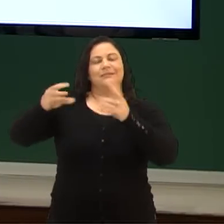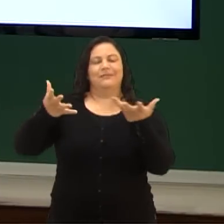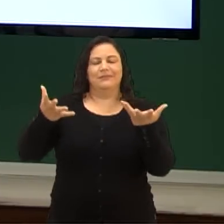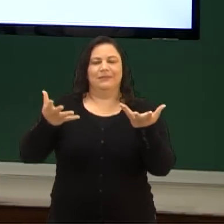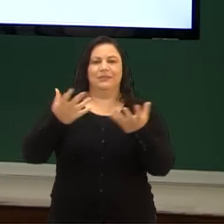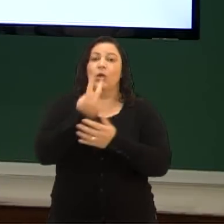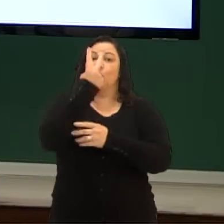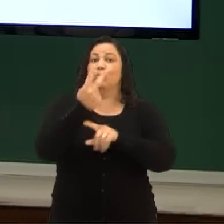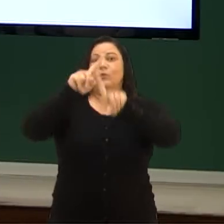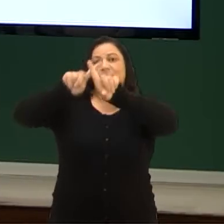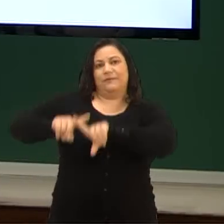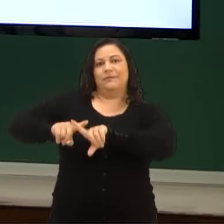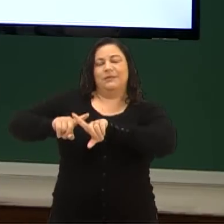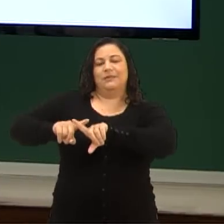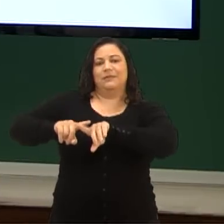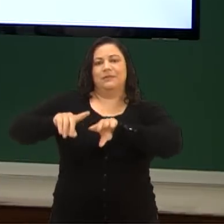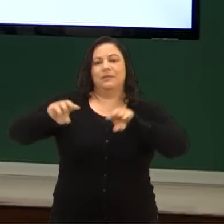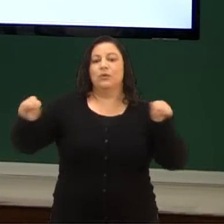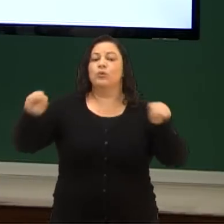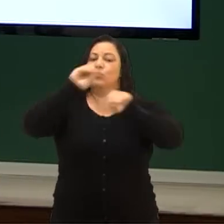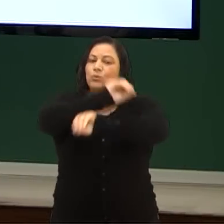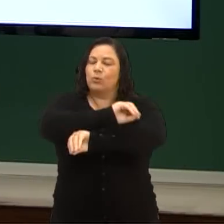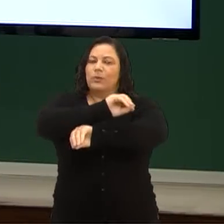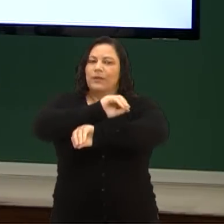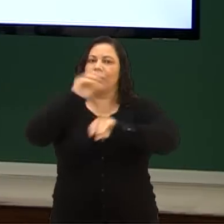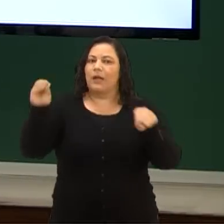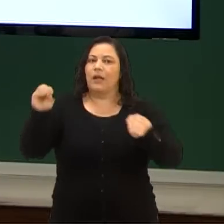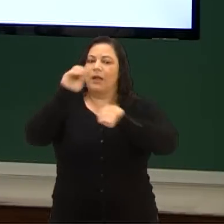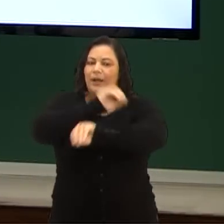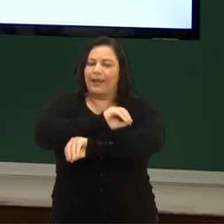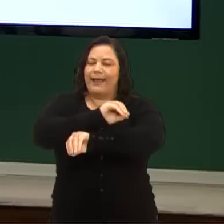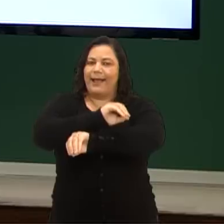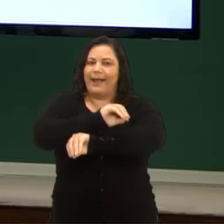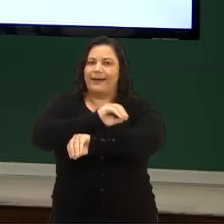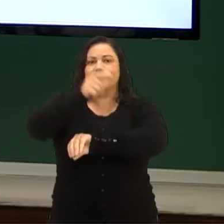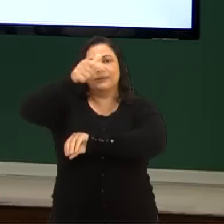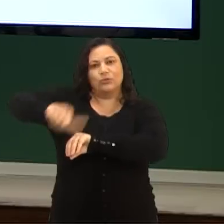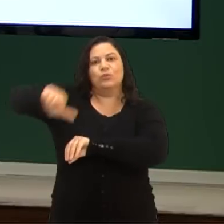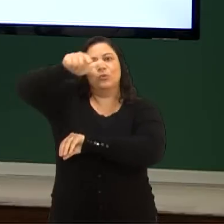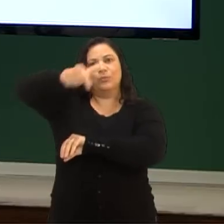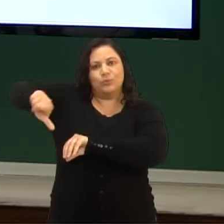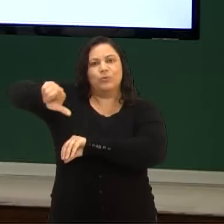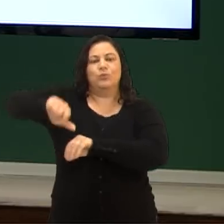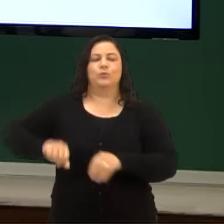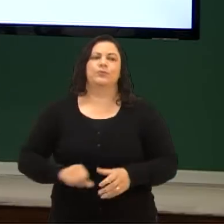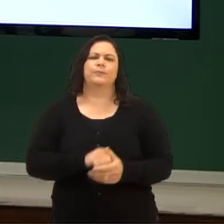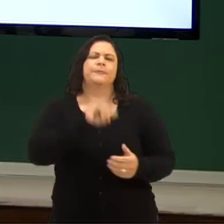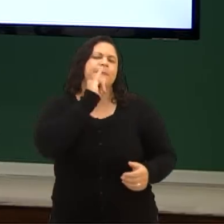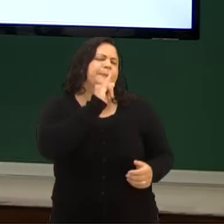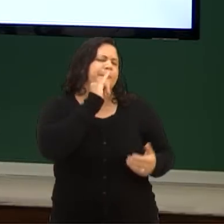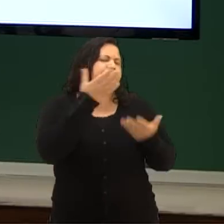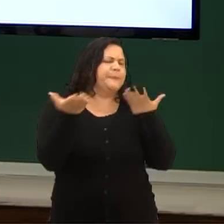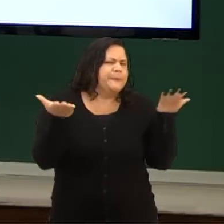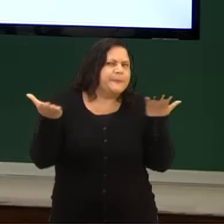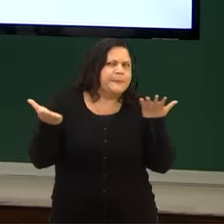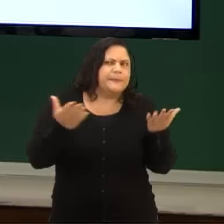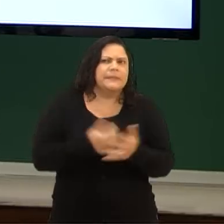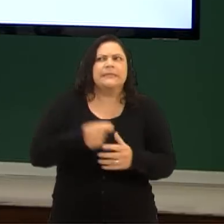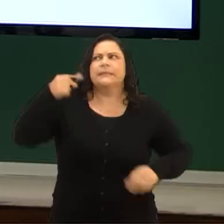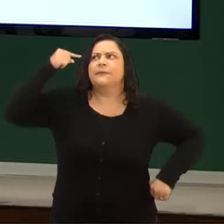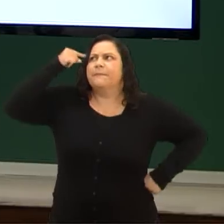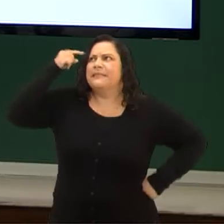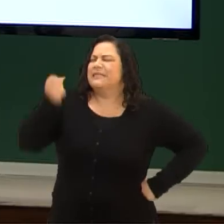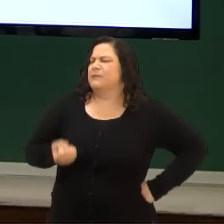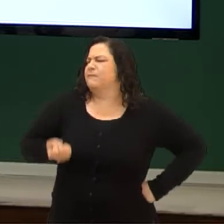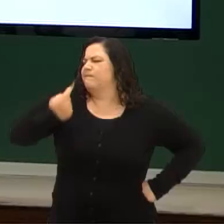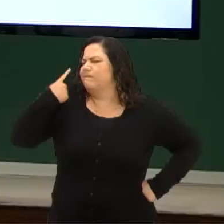2 vezes. Trocar linha para o coluna uma vez e fazer isso novamente. Professor, eu estou pensando aqui, vai acontecer uma